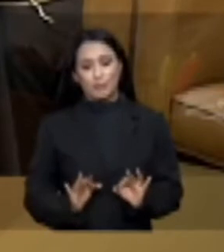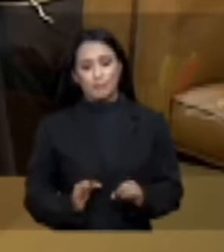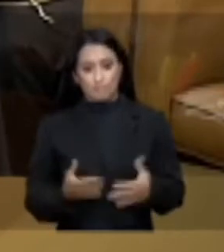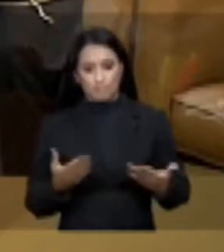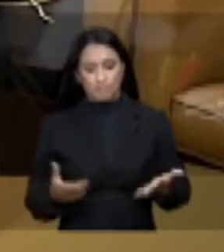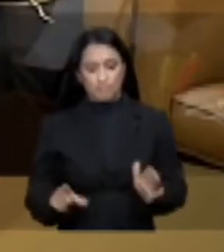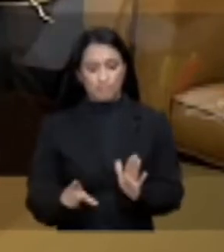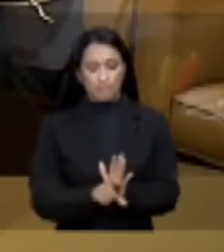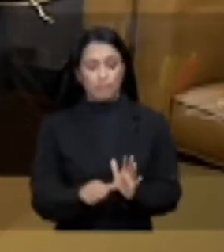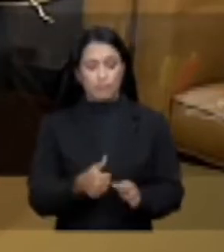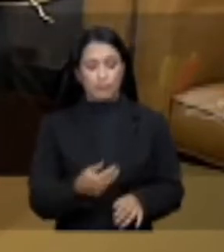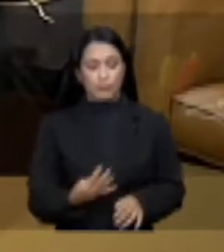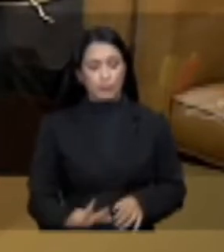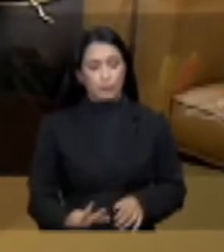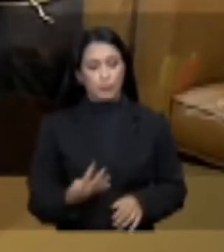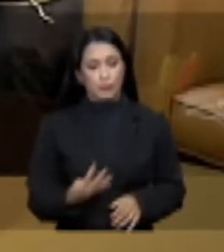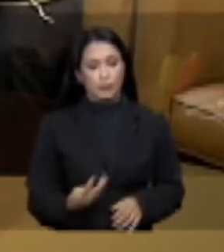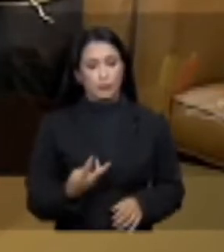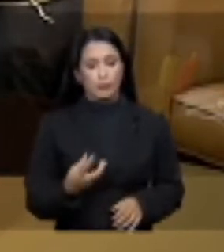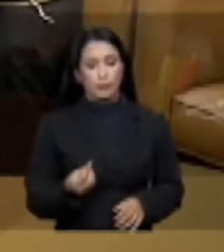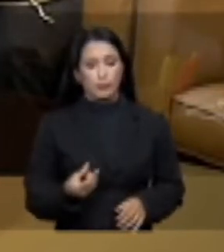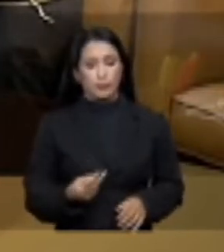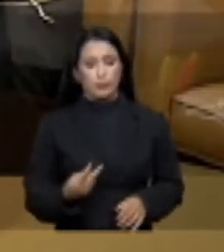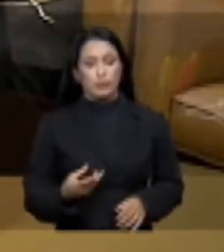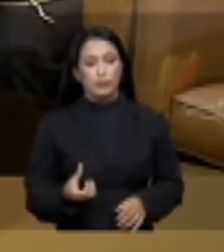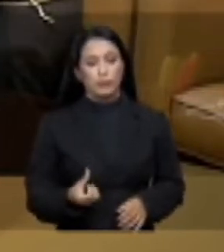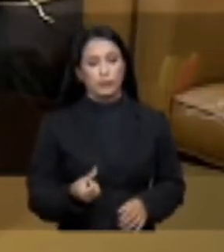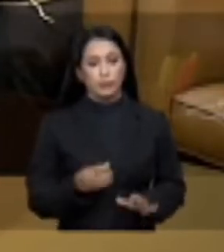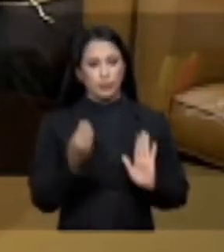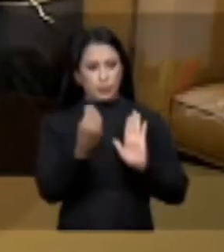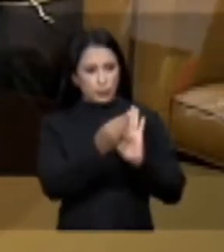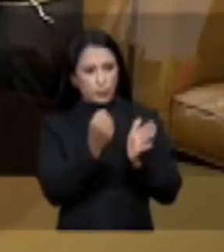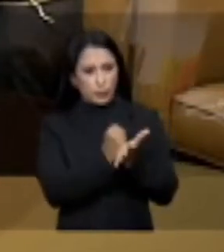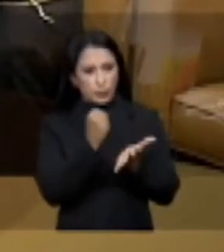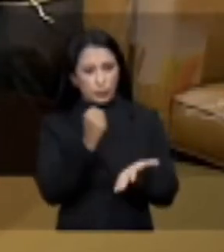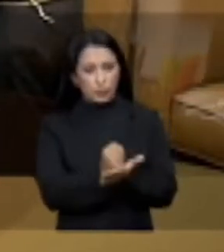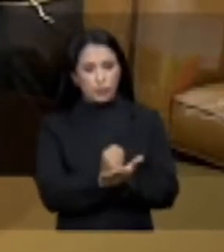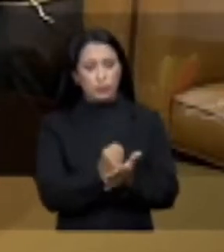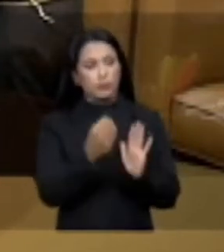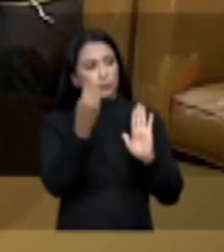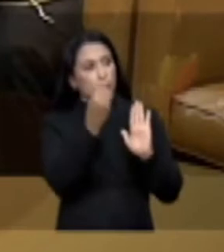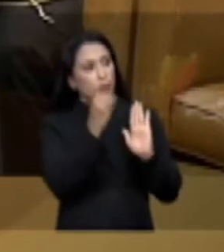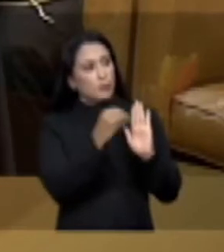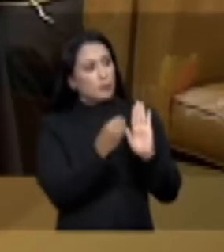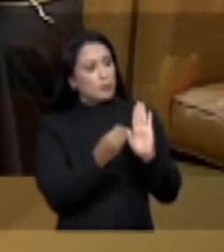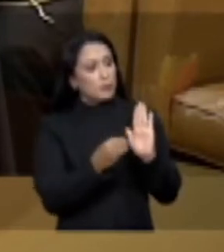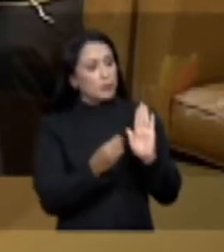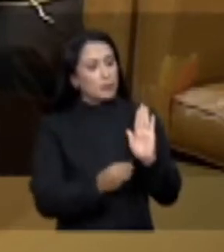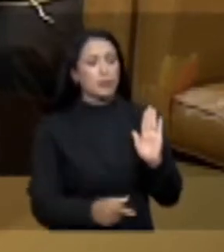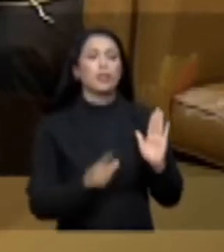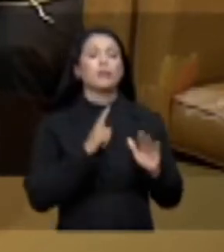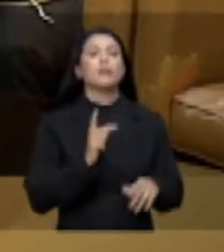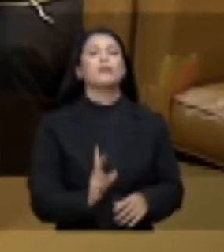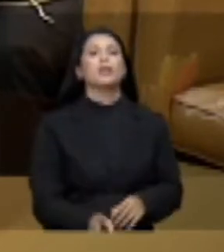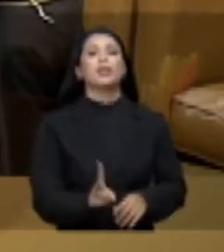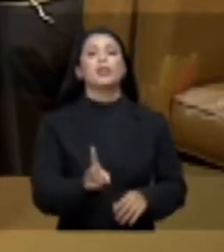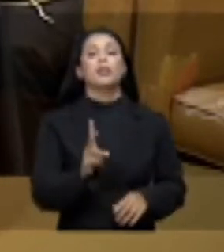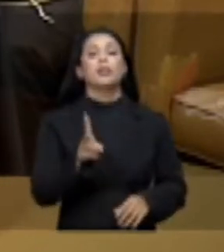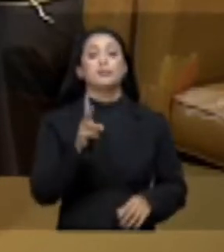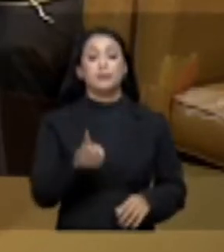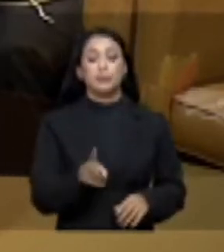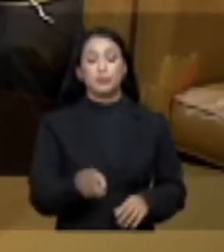já que a Lei 14.026, ela é expressa ao prever que os contratos de programa regulares, vigentes, permanecem em